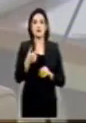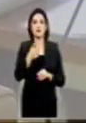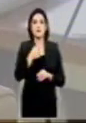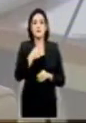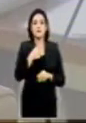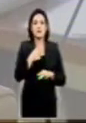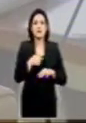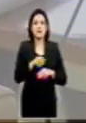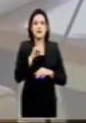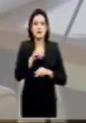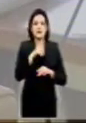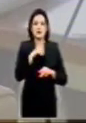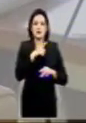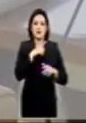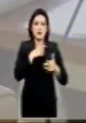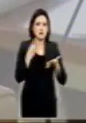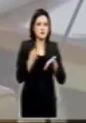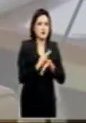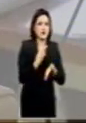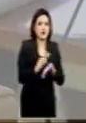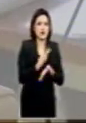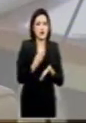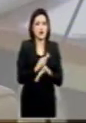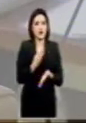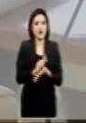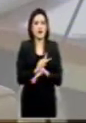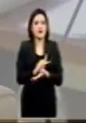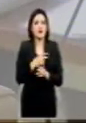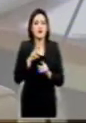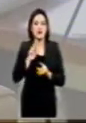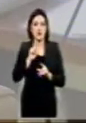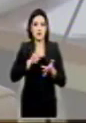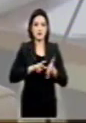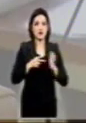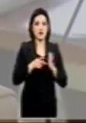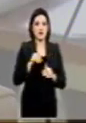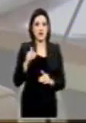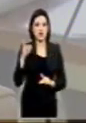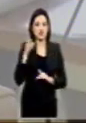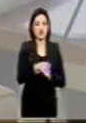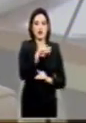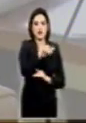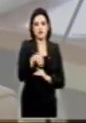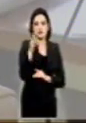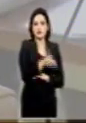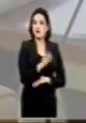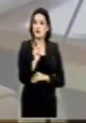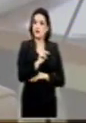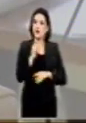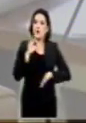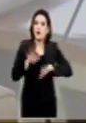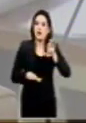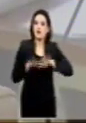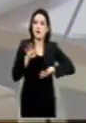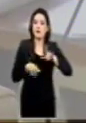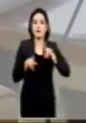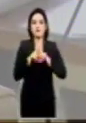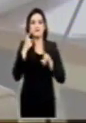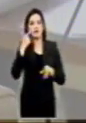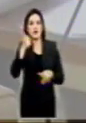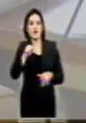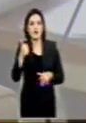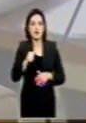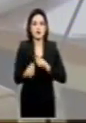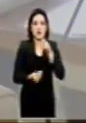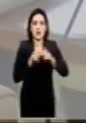eventual irregularidade não gera automática invalidade, incumbido sob a ótica da instrumentalidade das formas